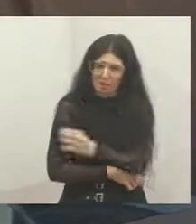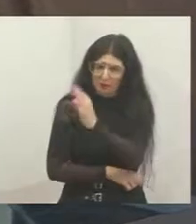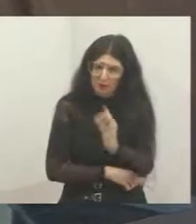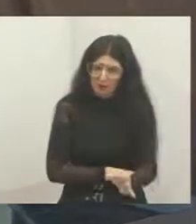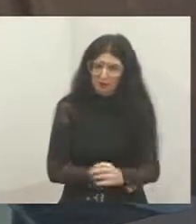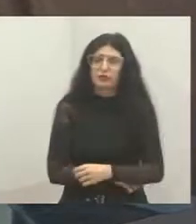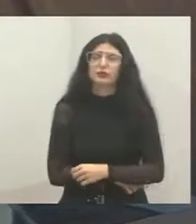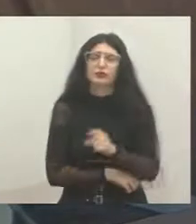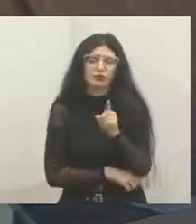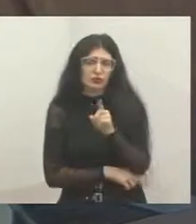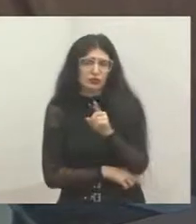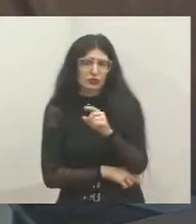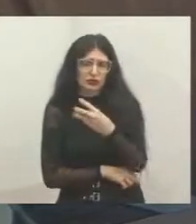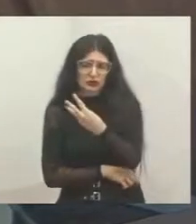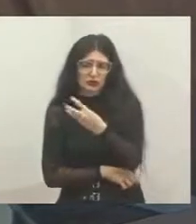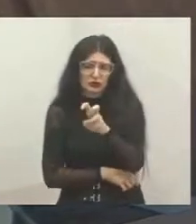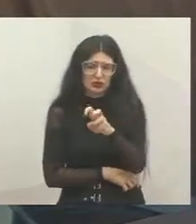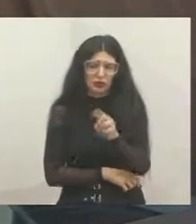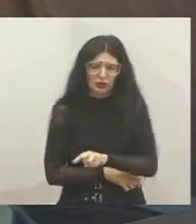35,54%.